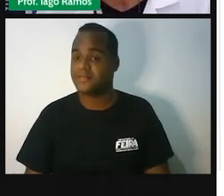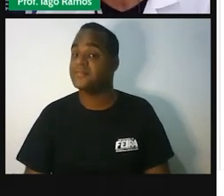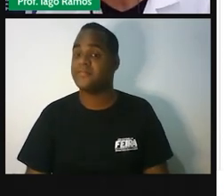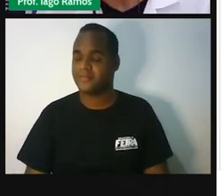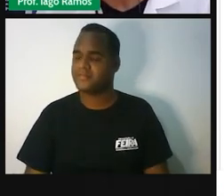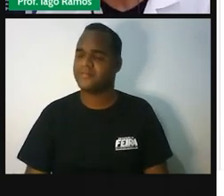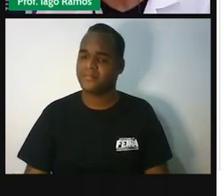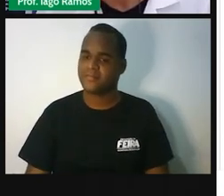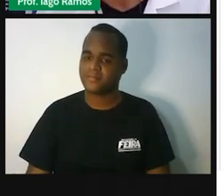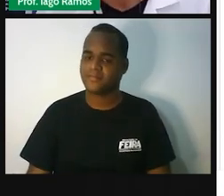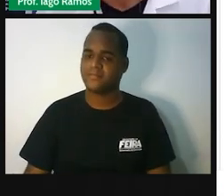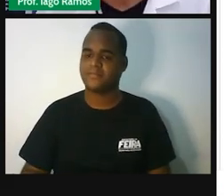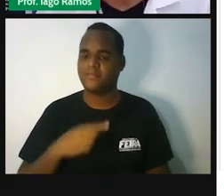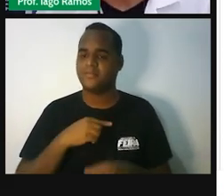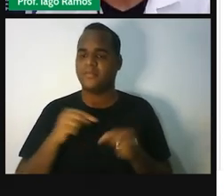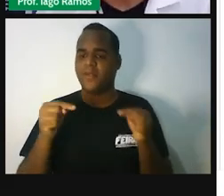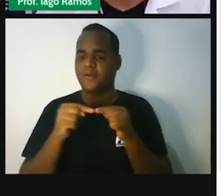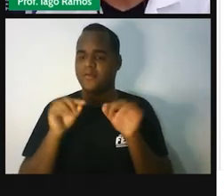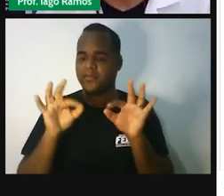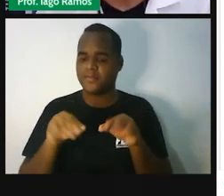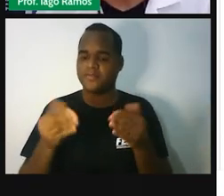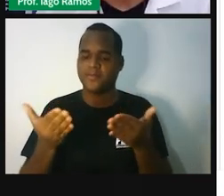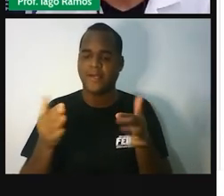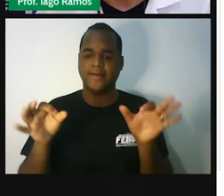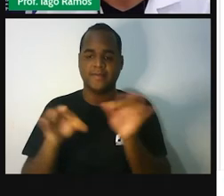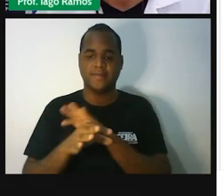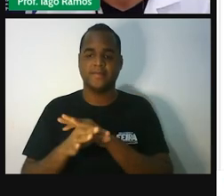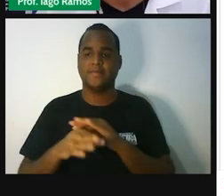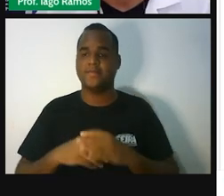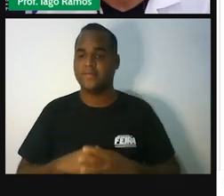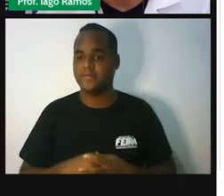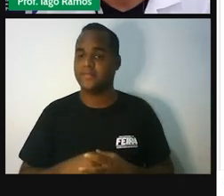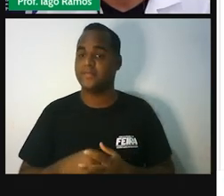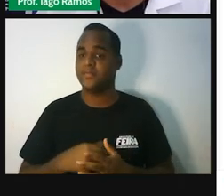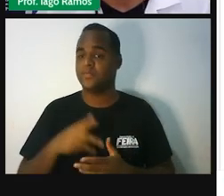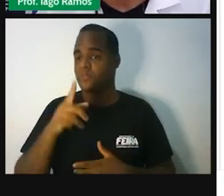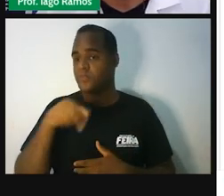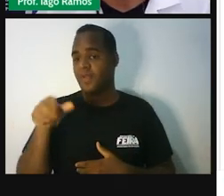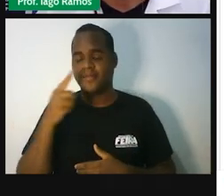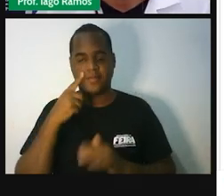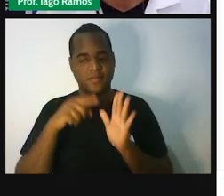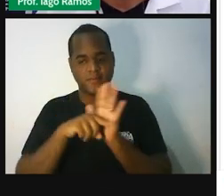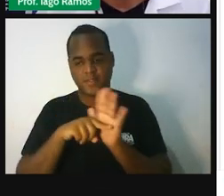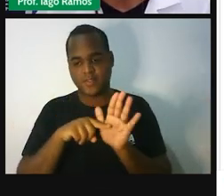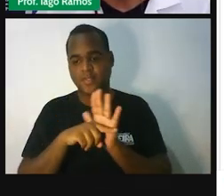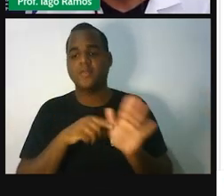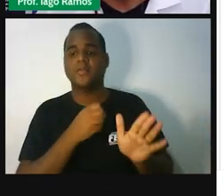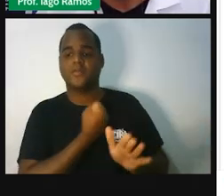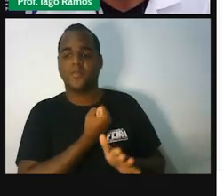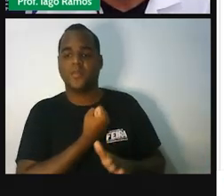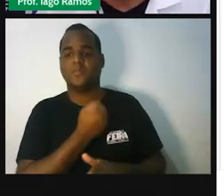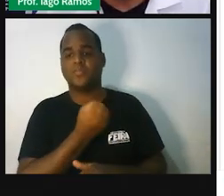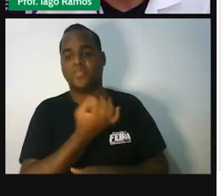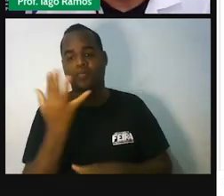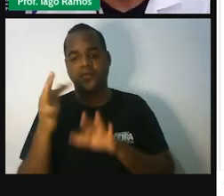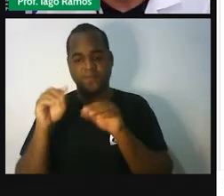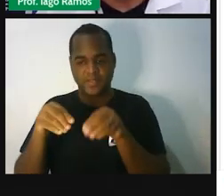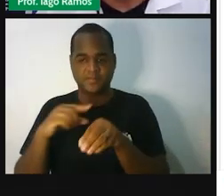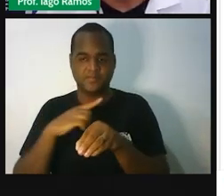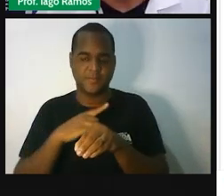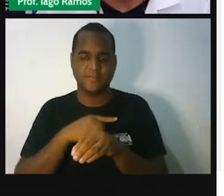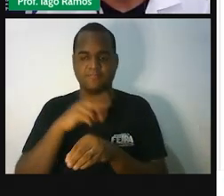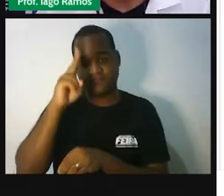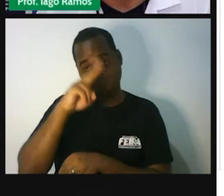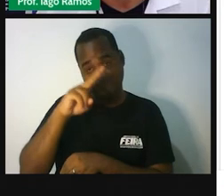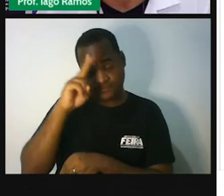Belezinha, estamos quase terminando. Só falta agora analisar esses dois últimos números. Lembre-se que esse